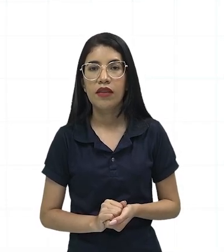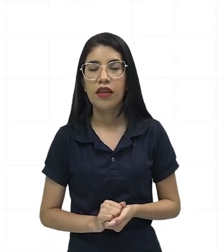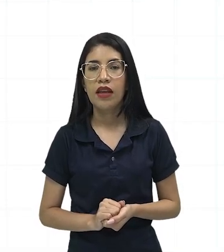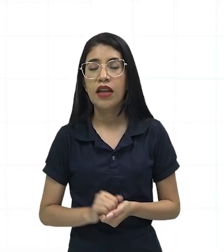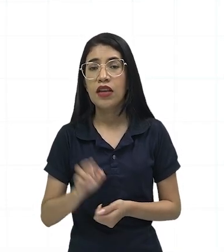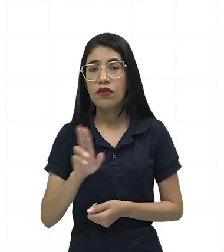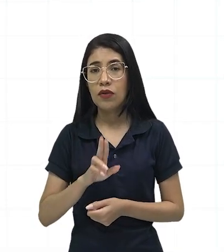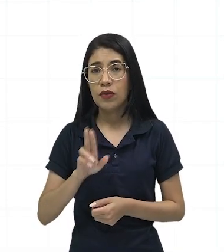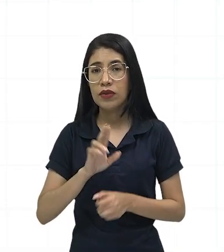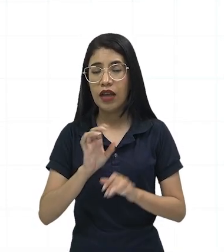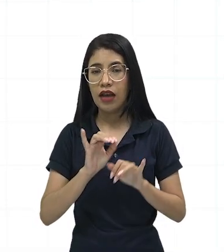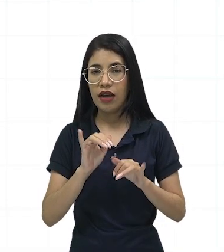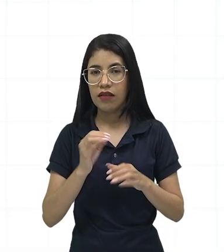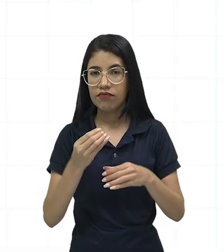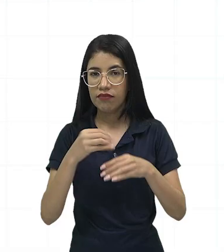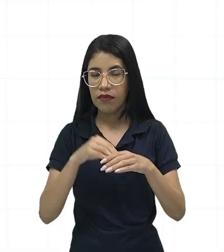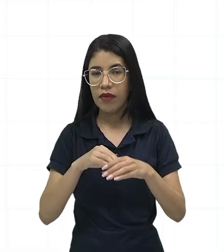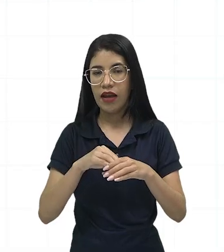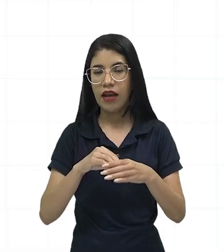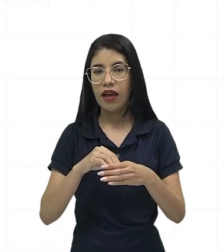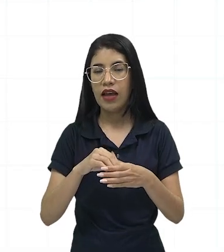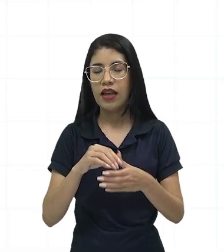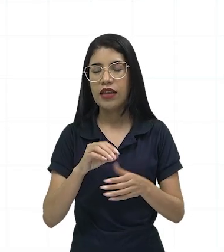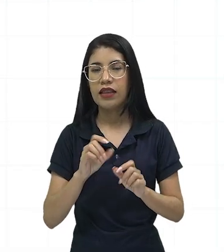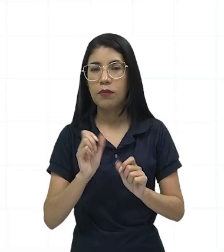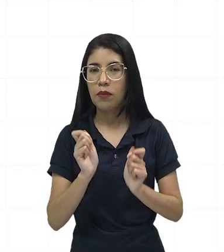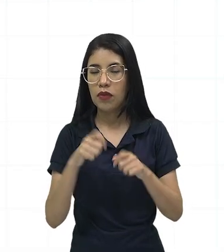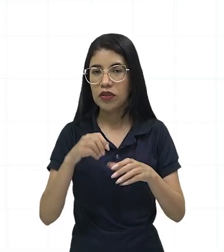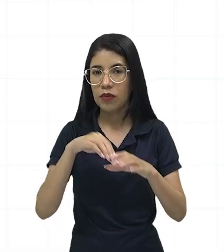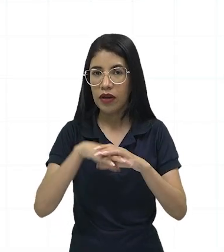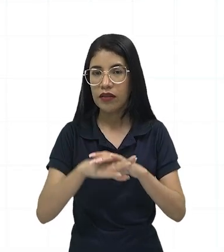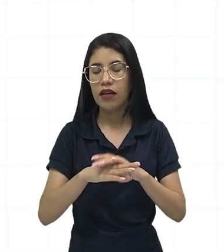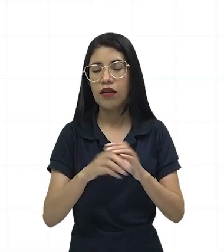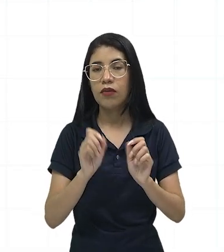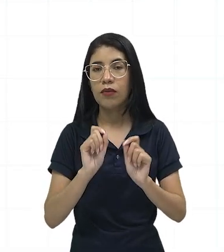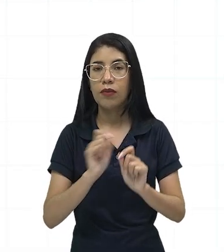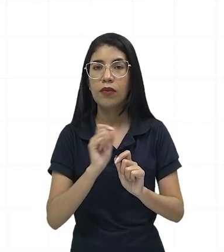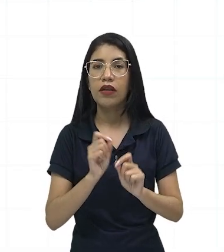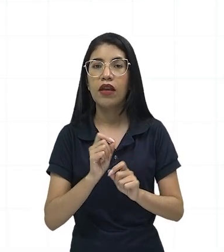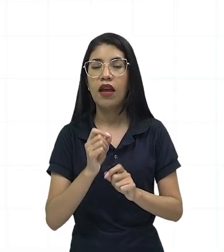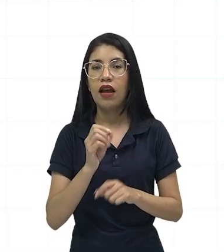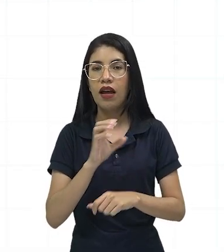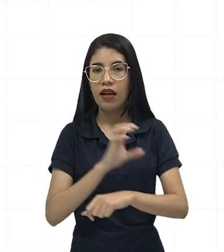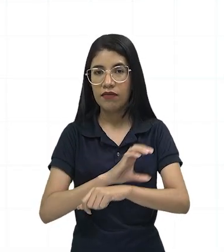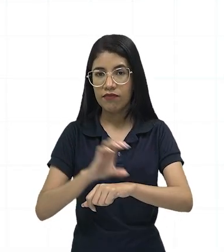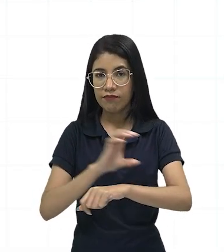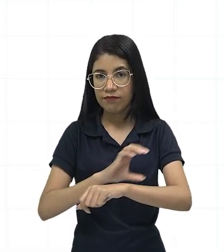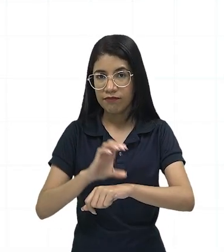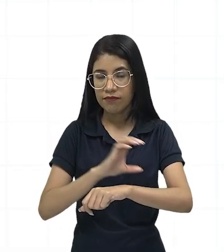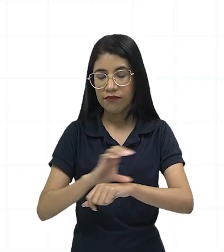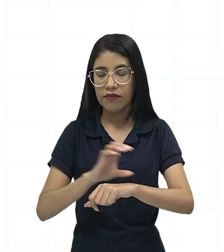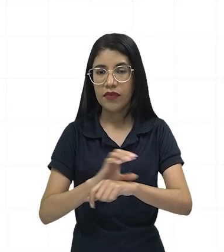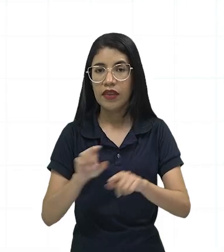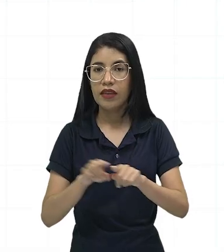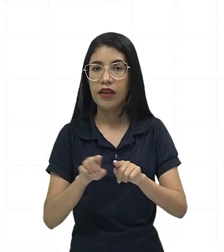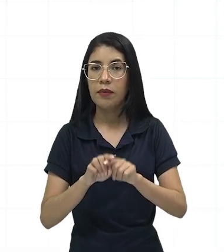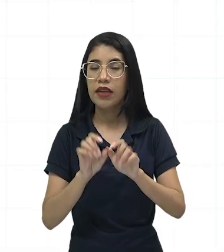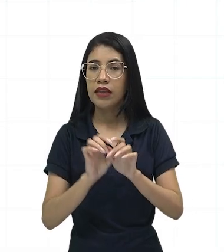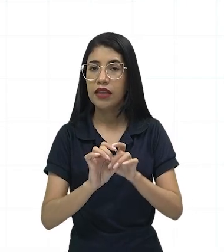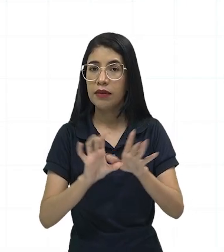tá? Então, eles são capazes de reter grande quantidade de cargas elétricas,